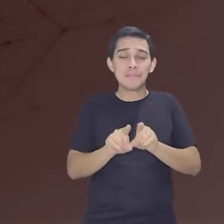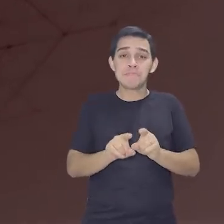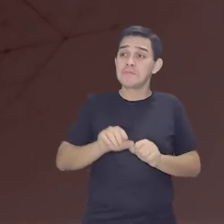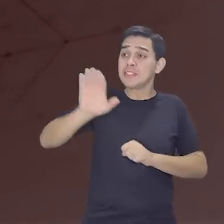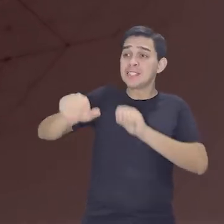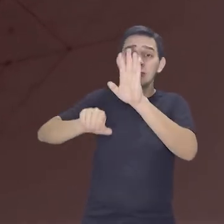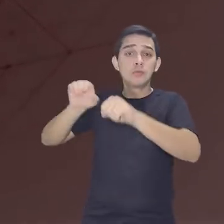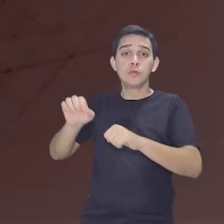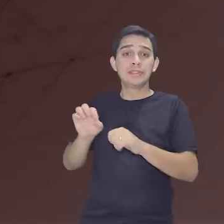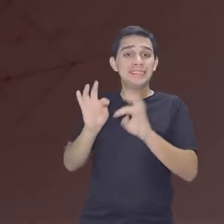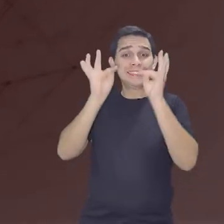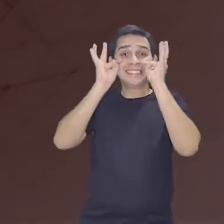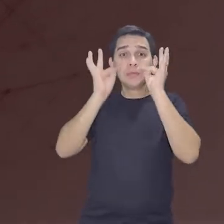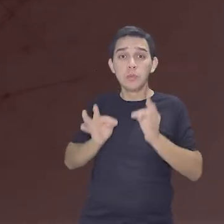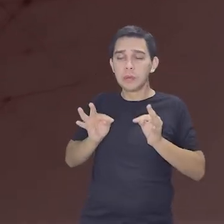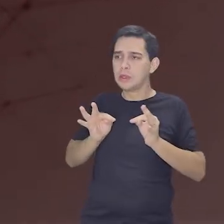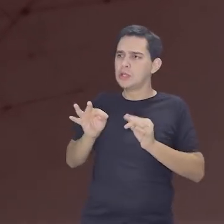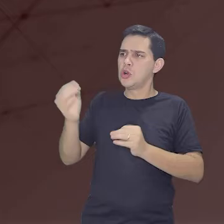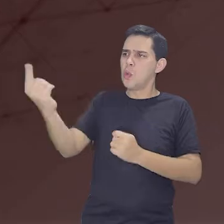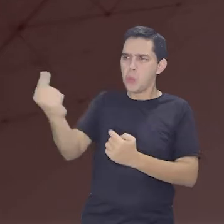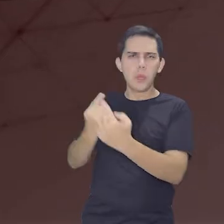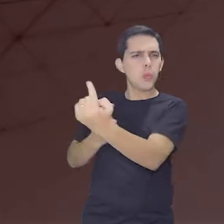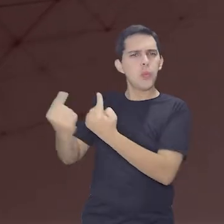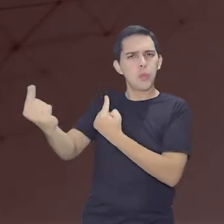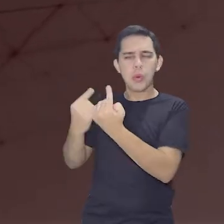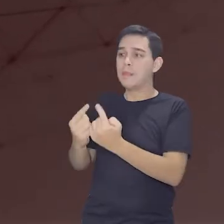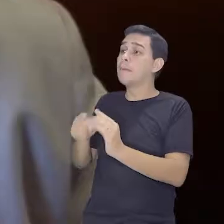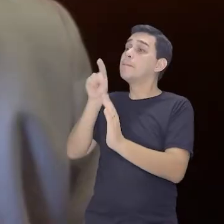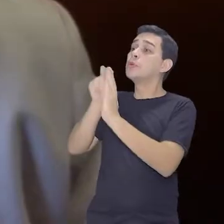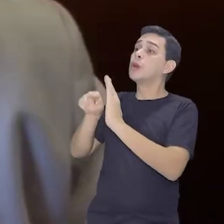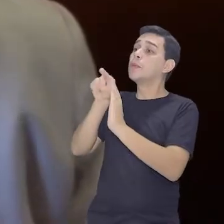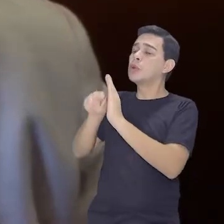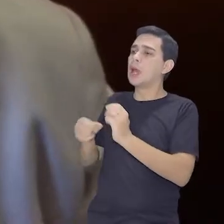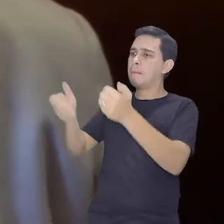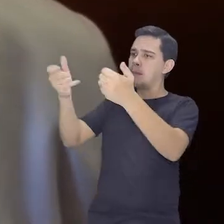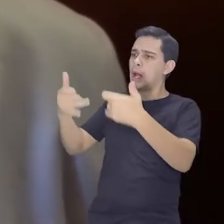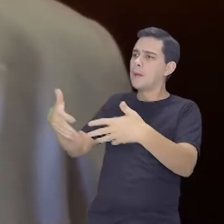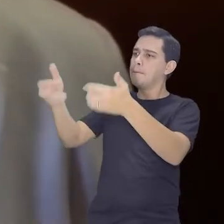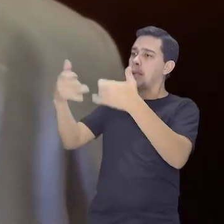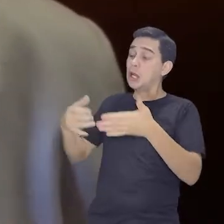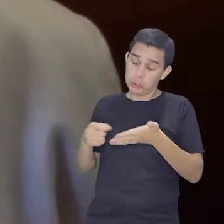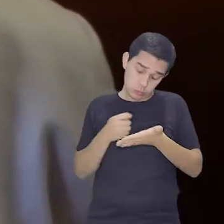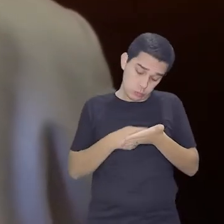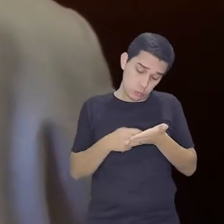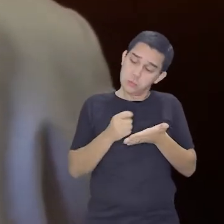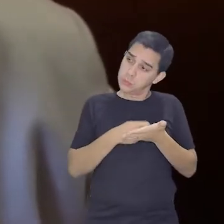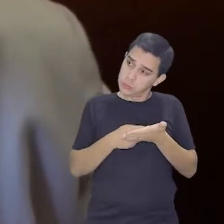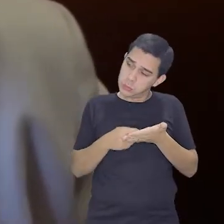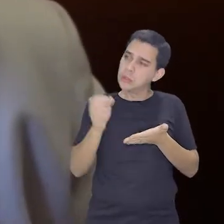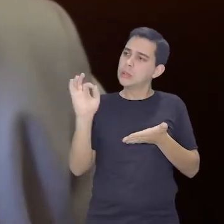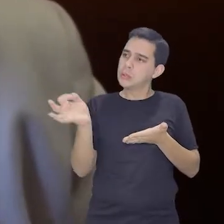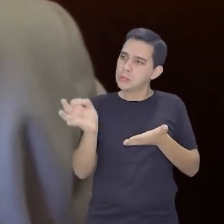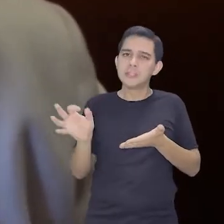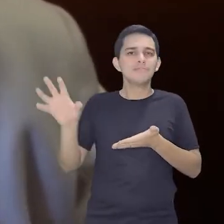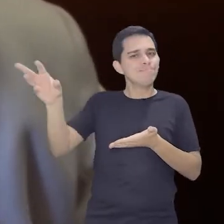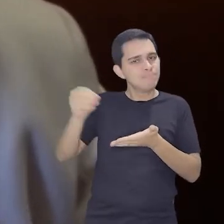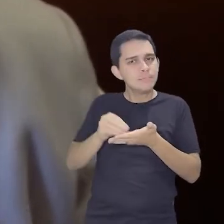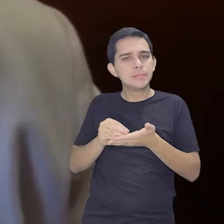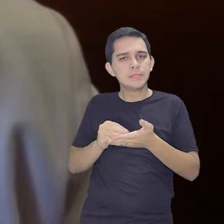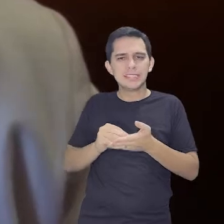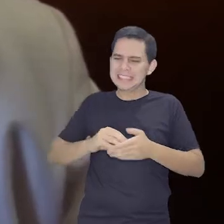né? Então, no meio do caminho houve a pandemia, então quer dizer, é um inquérito complexo que a gente